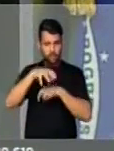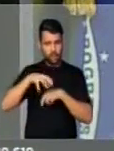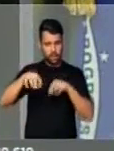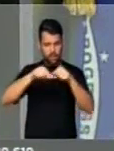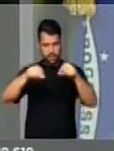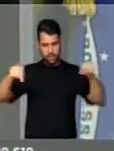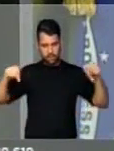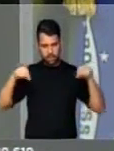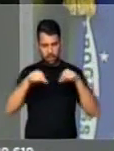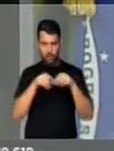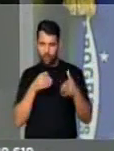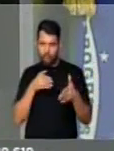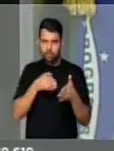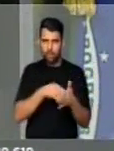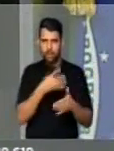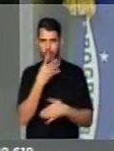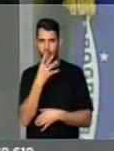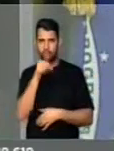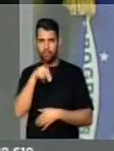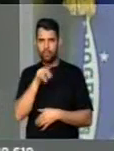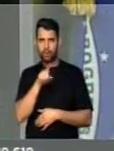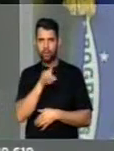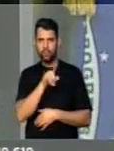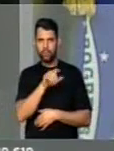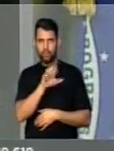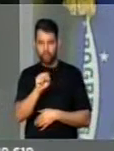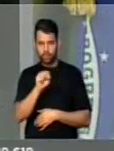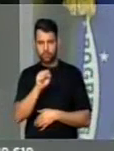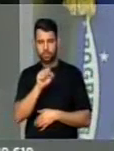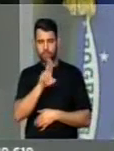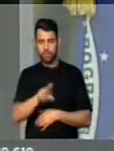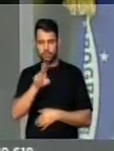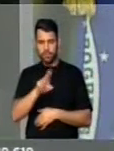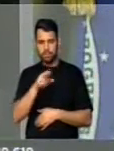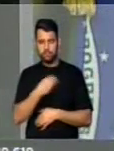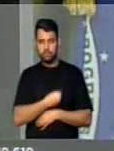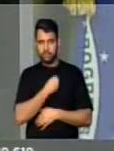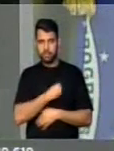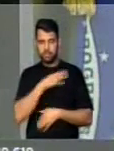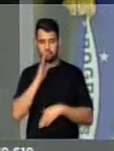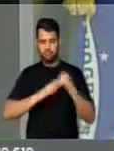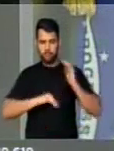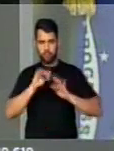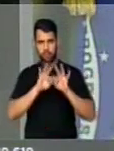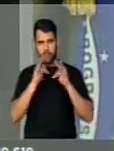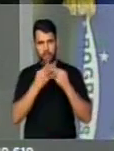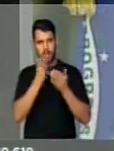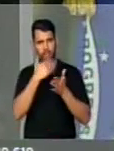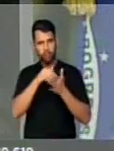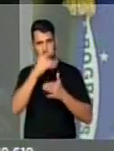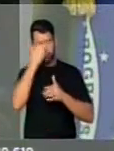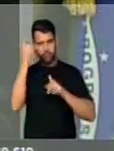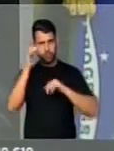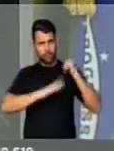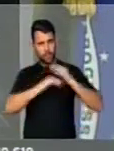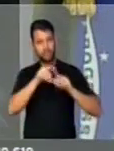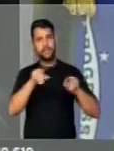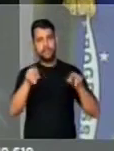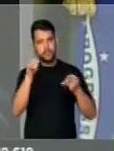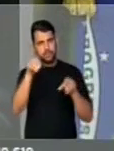terra com até 4 módulos, utilizando predominantemente mão de obra familiar em suas